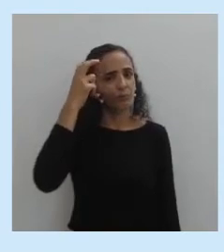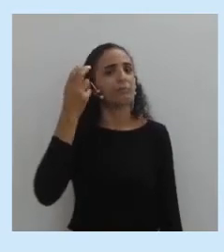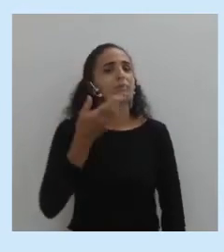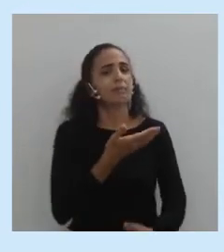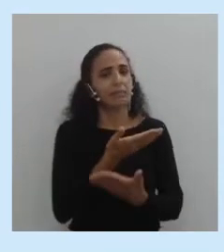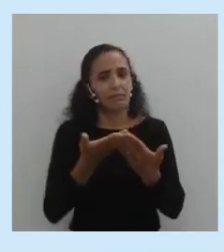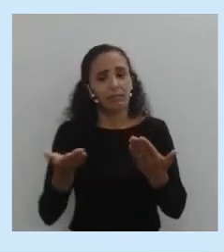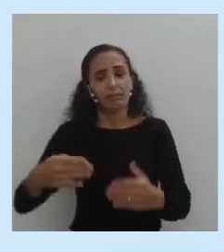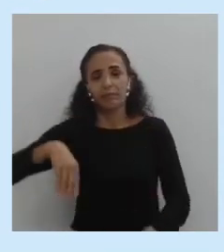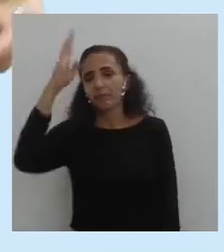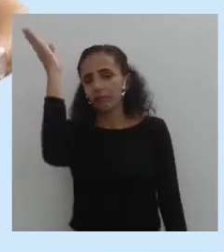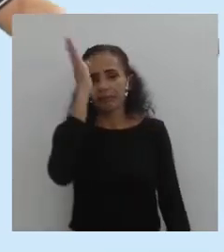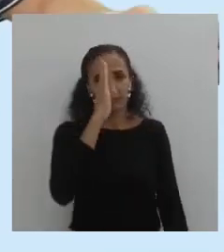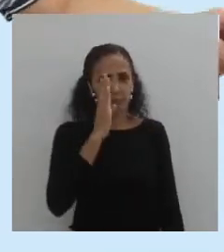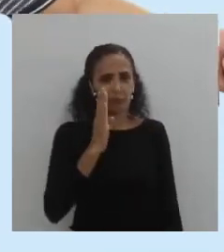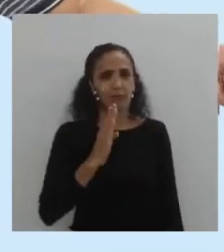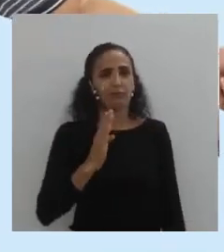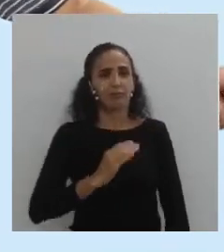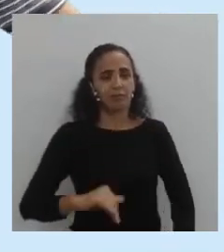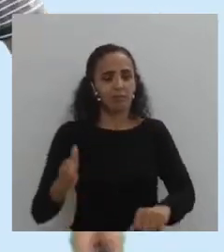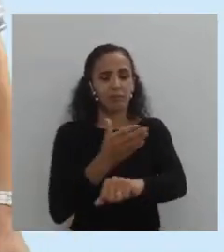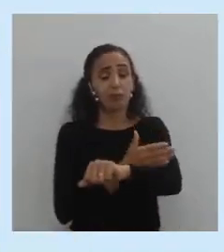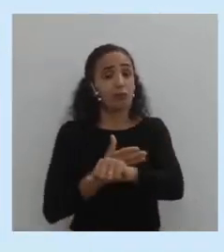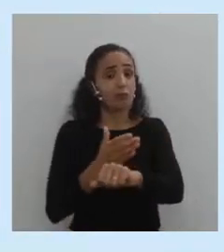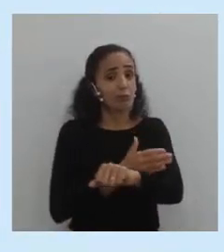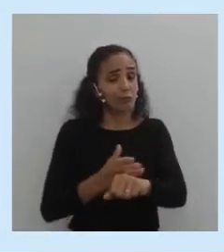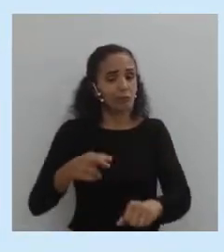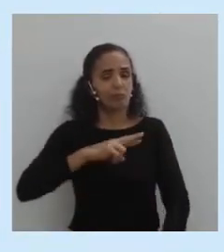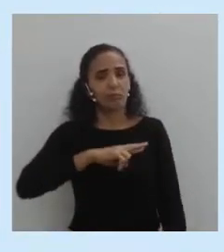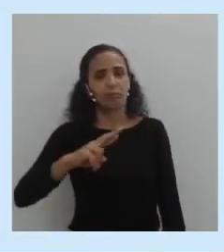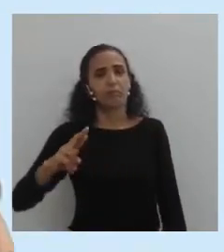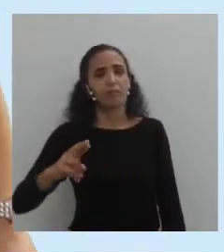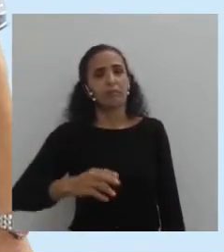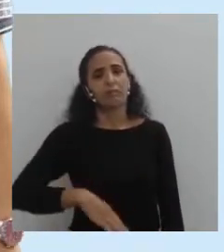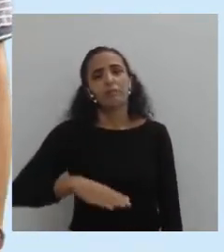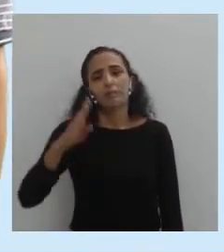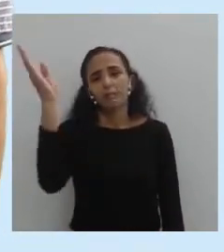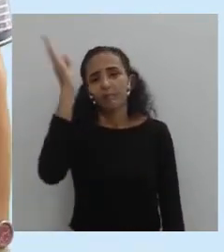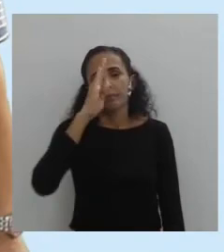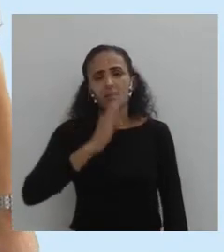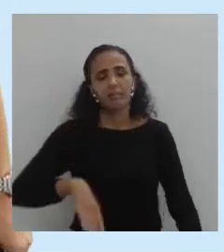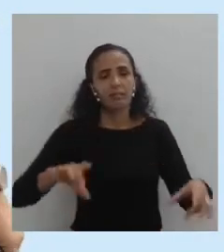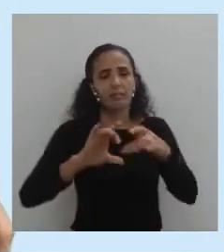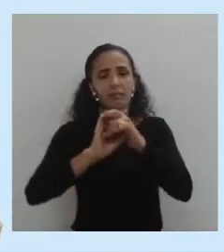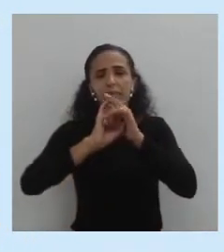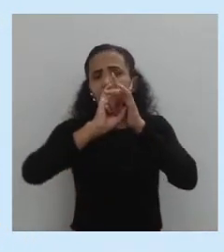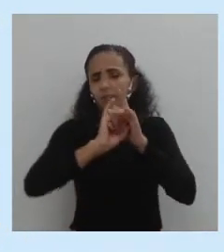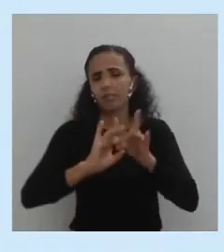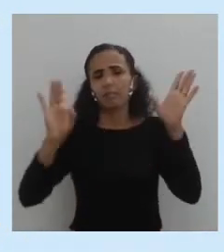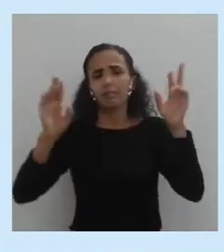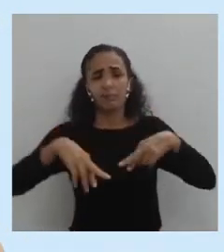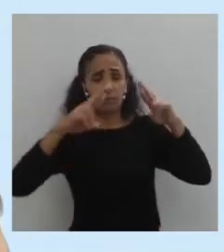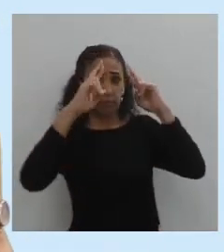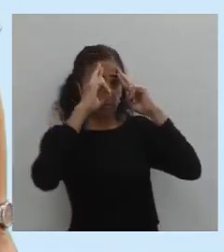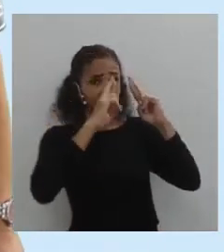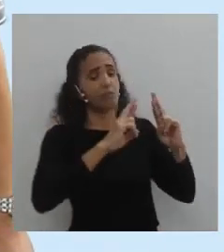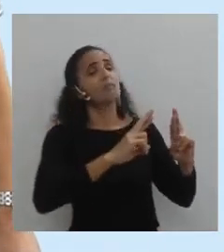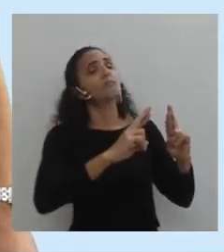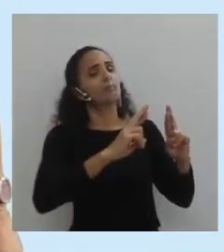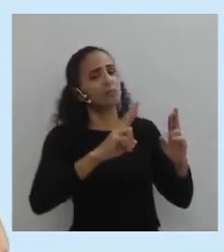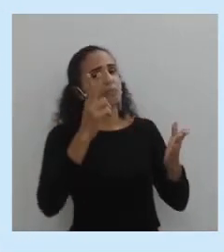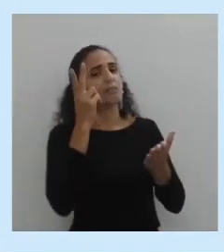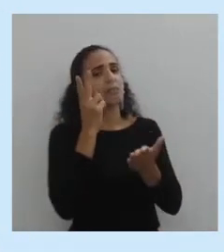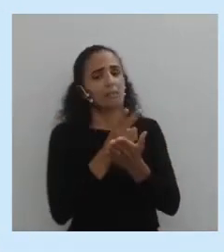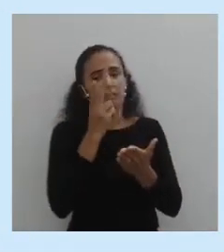religiosa no Brasil, das tradições religiosas. Estado laico liberdade, respeito,